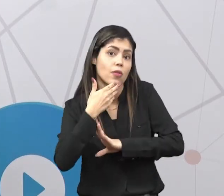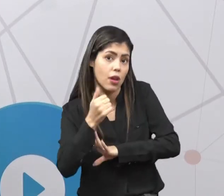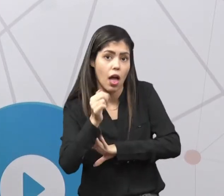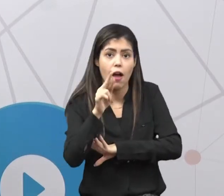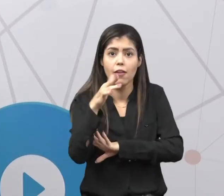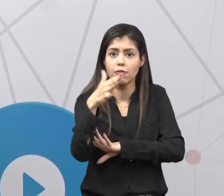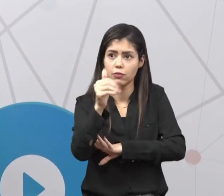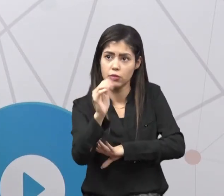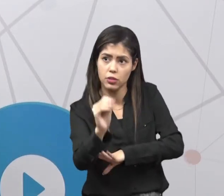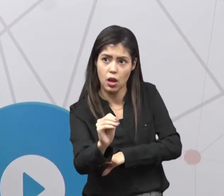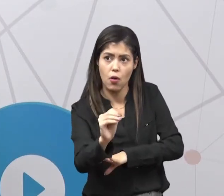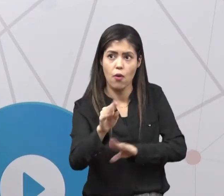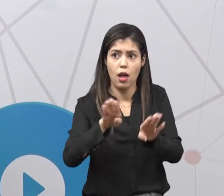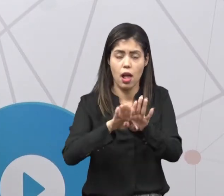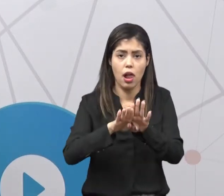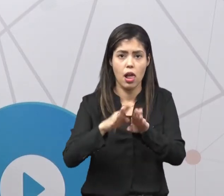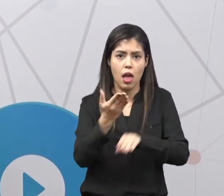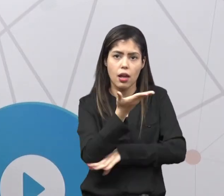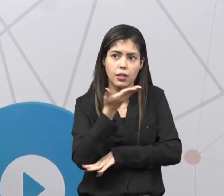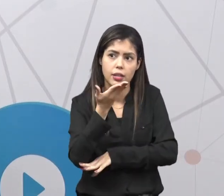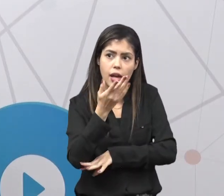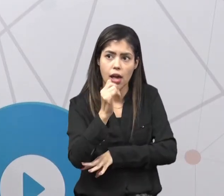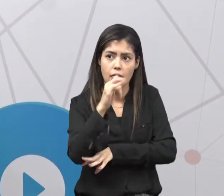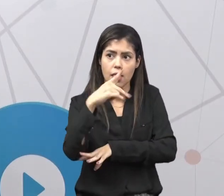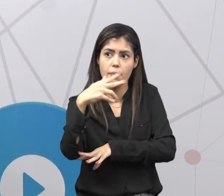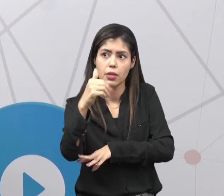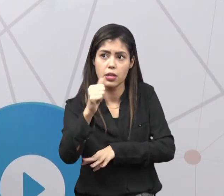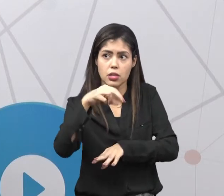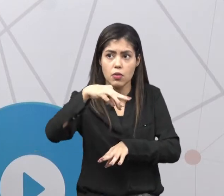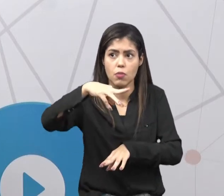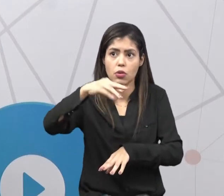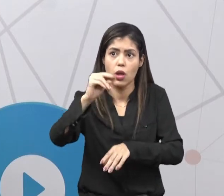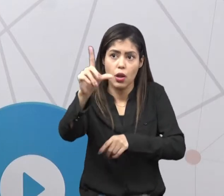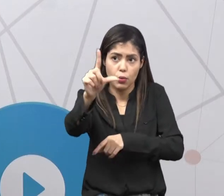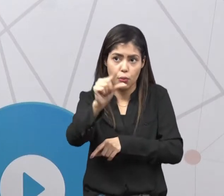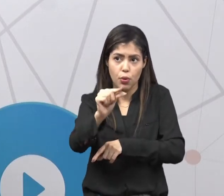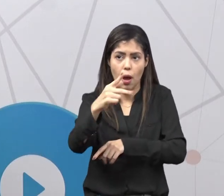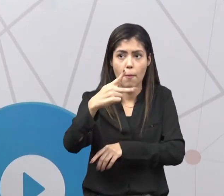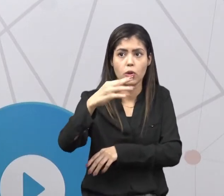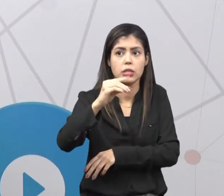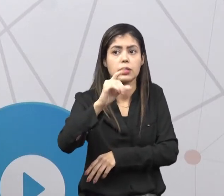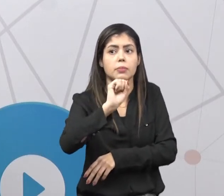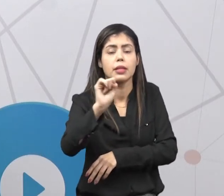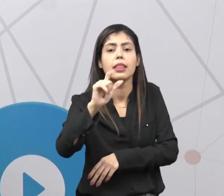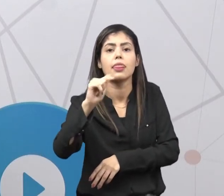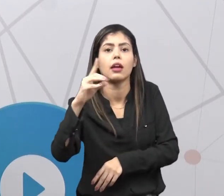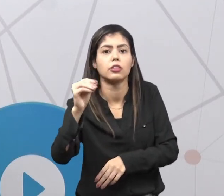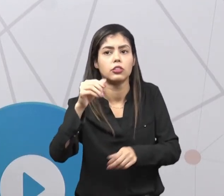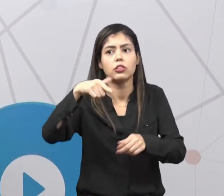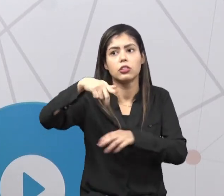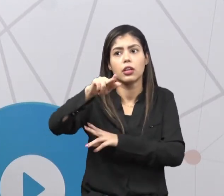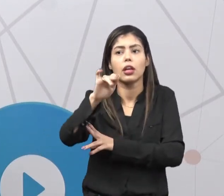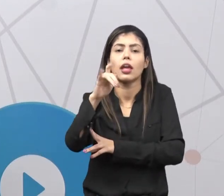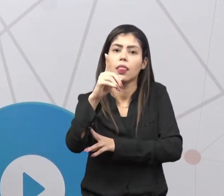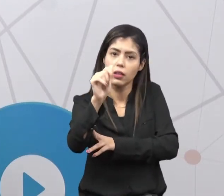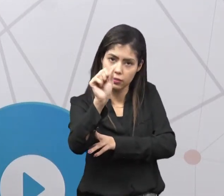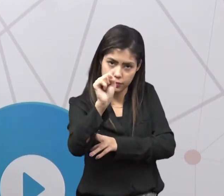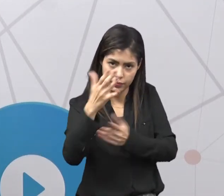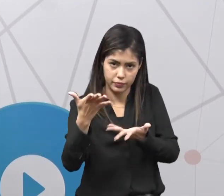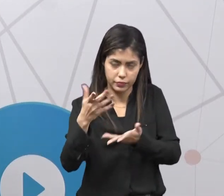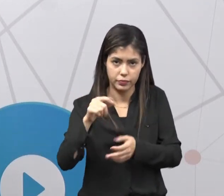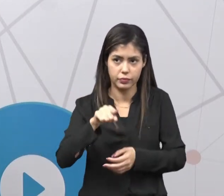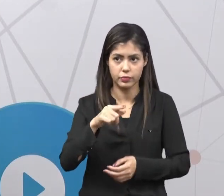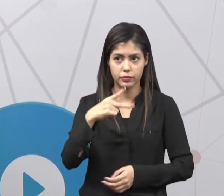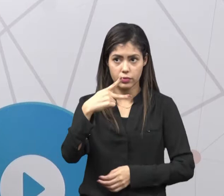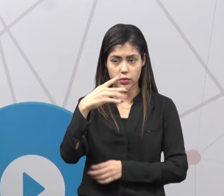a função, manter a independência motora e reduzir as possibilidades de quedas. Possibilidades